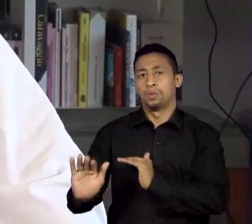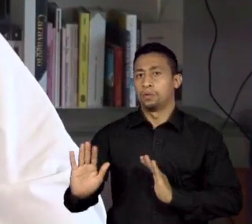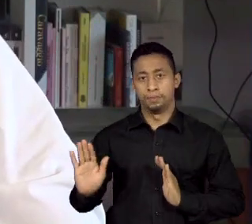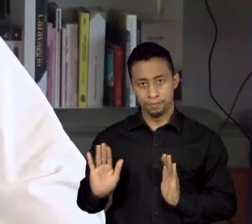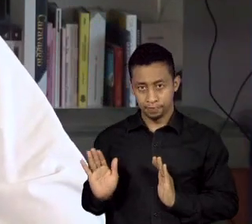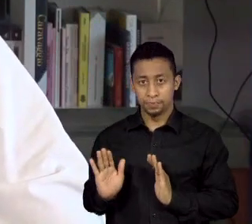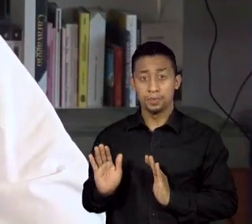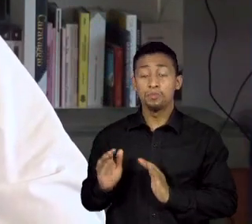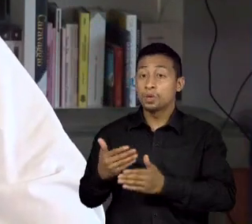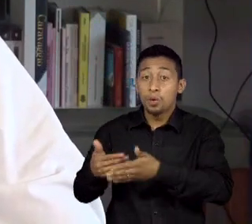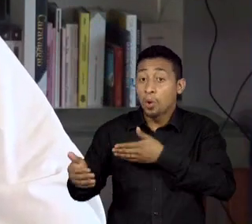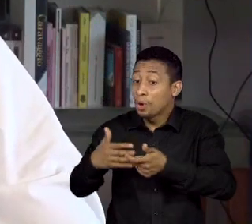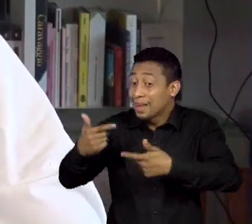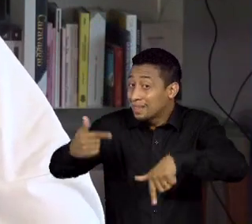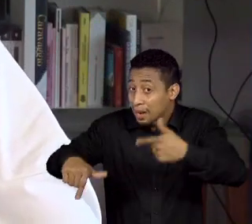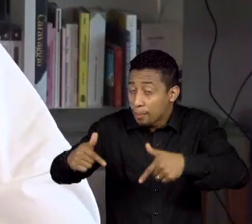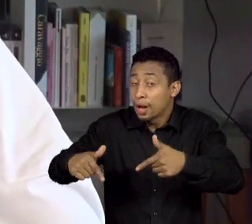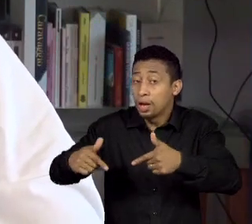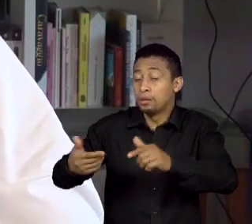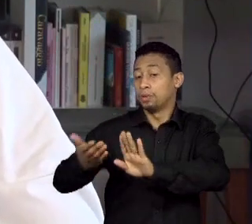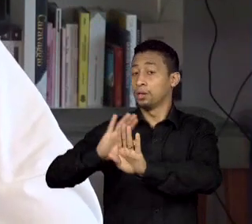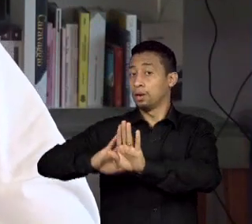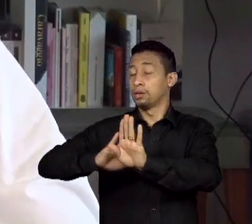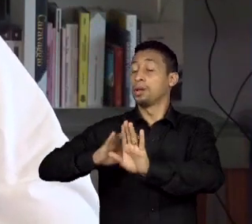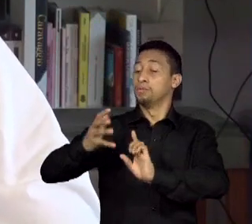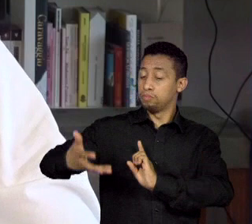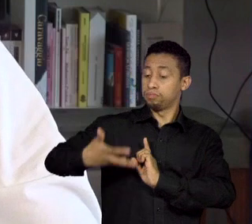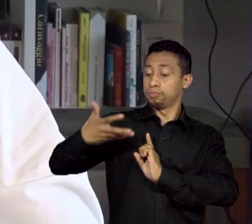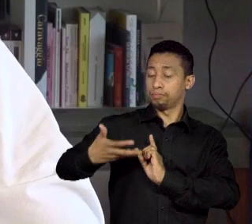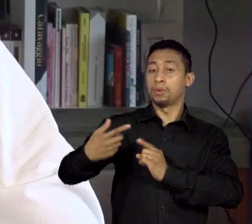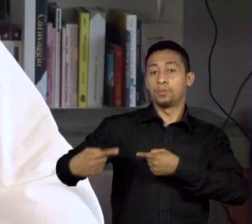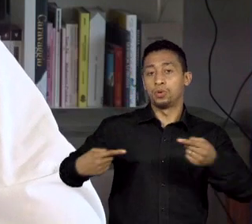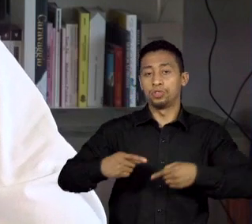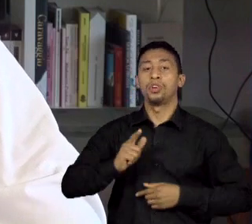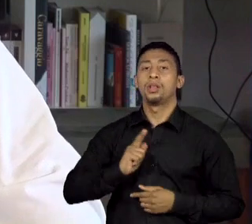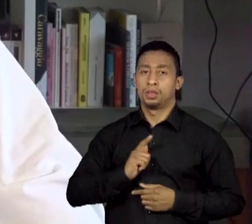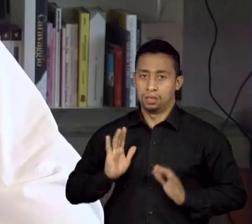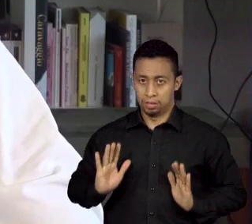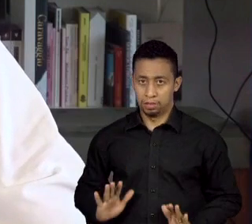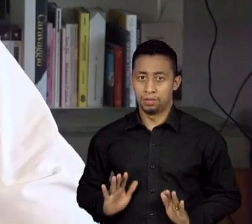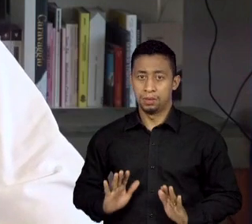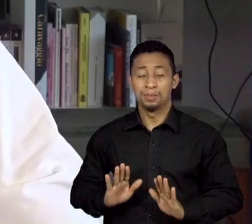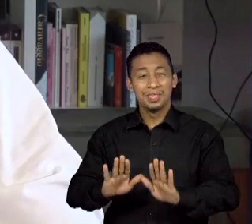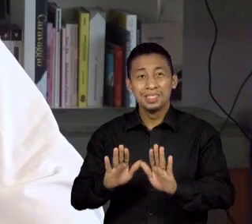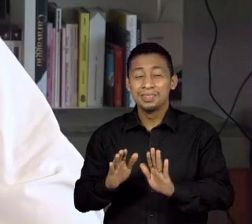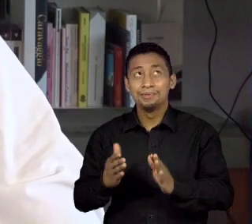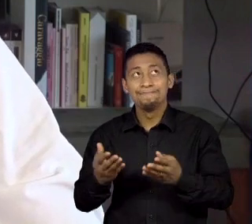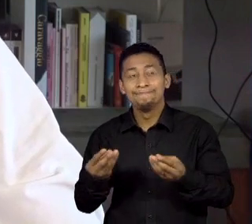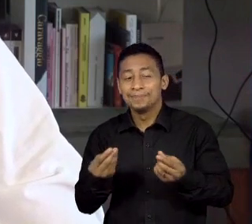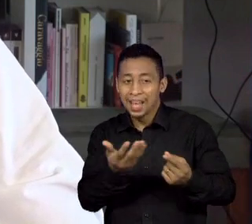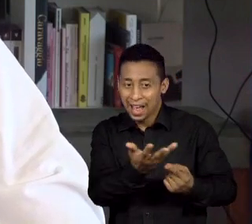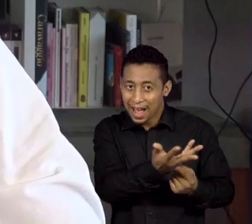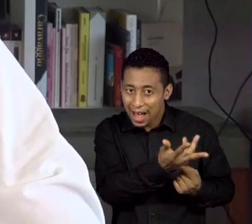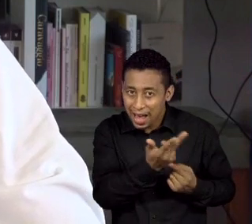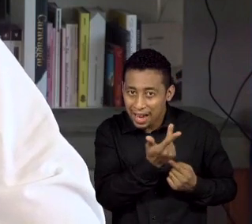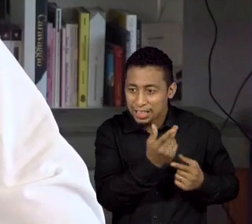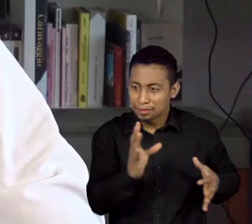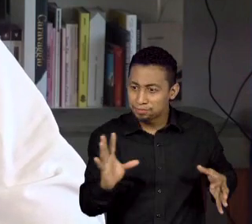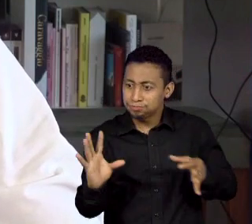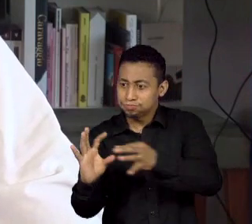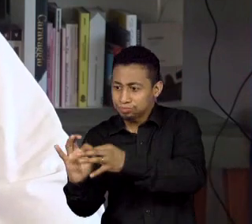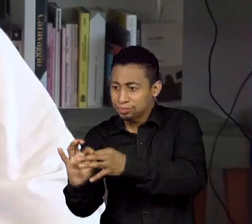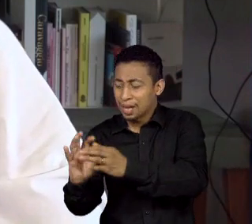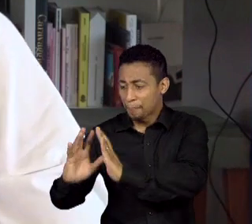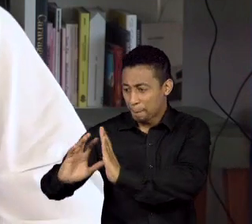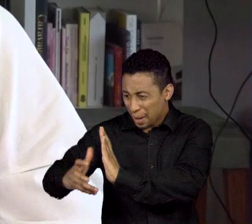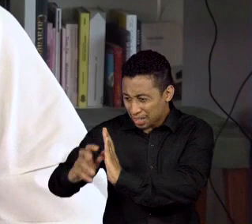Qualquer trabalho nosso tem uma motivação política, mas em outro grau. Eu não achava que a arte deveria ser diretamente